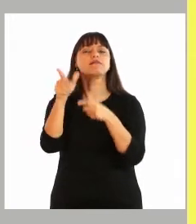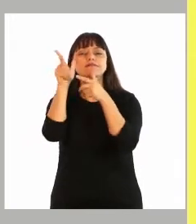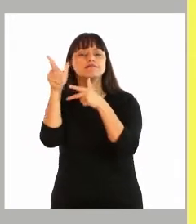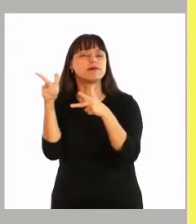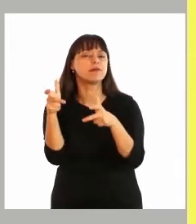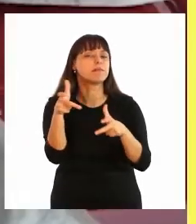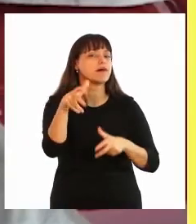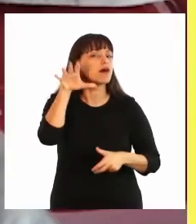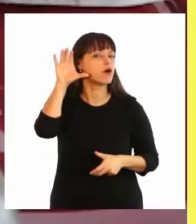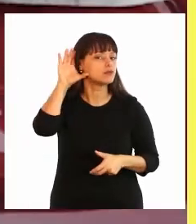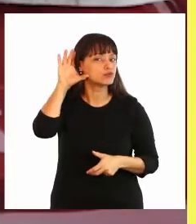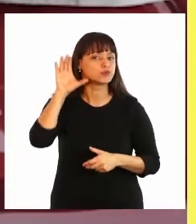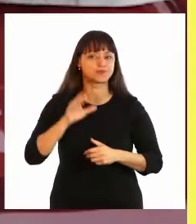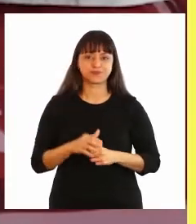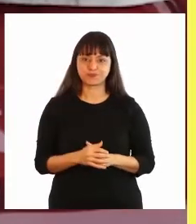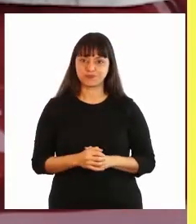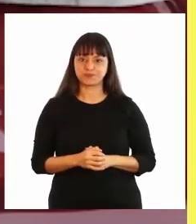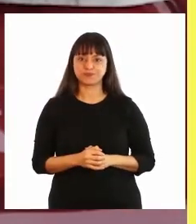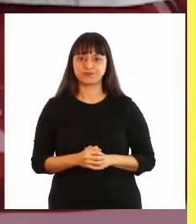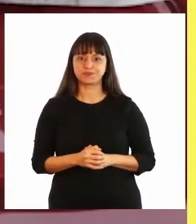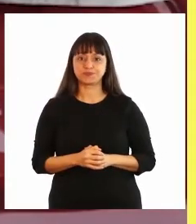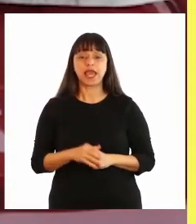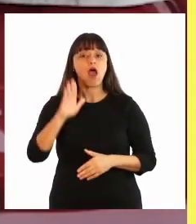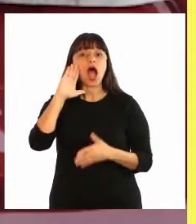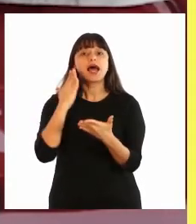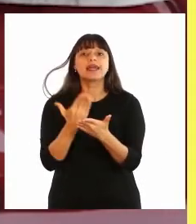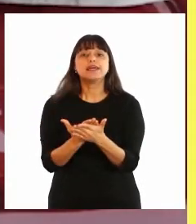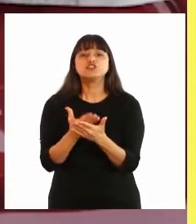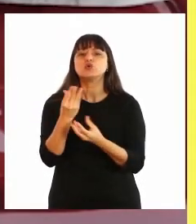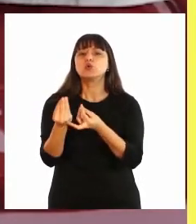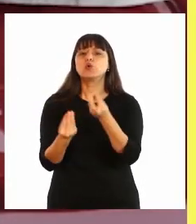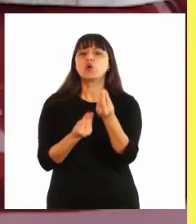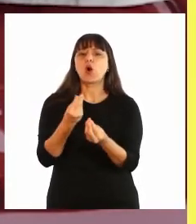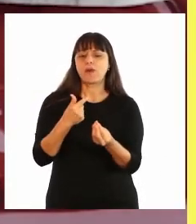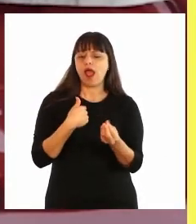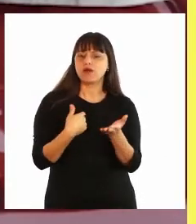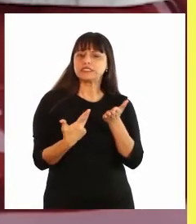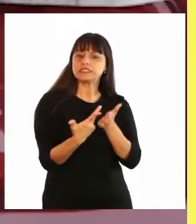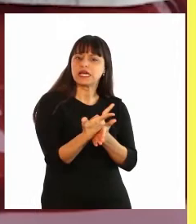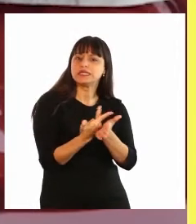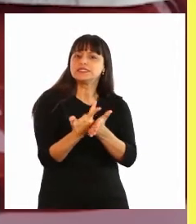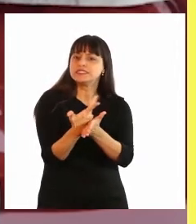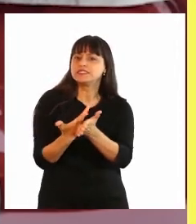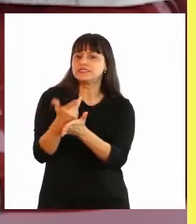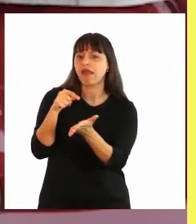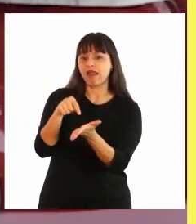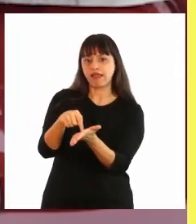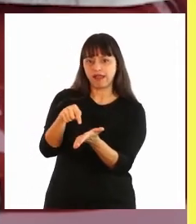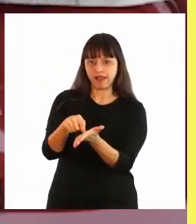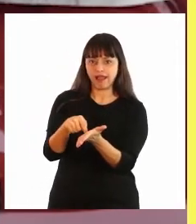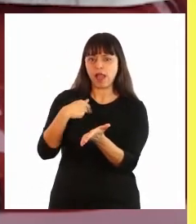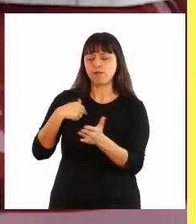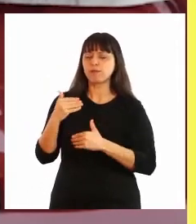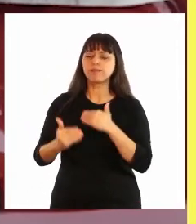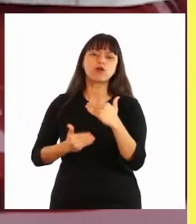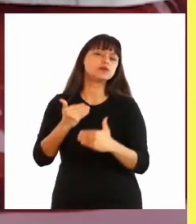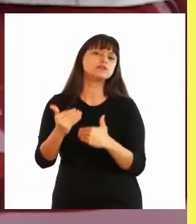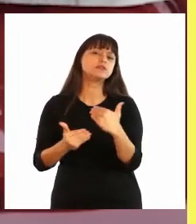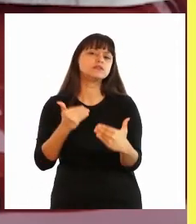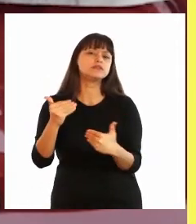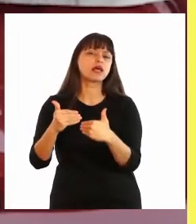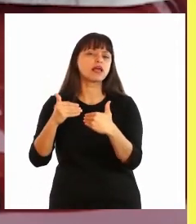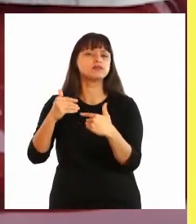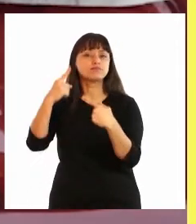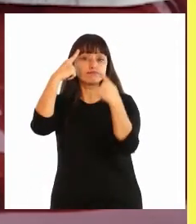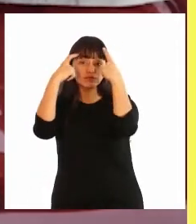Eu acredito que o meu processo de produção, de imagem, de ilustração, de desenho, ele tem muito, é